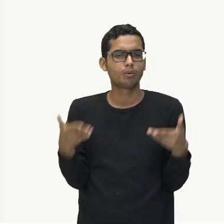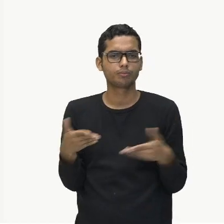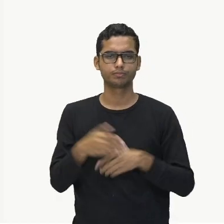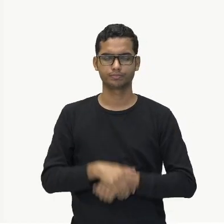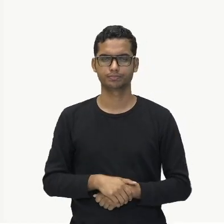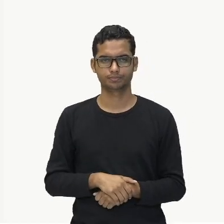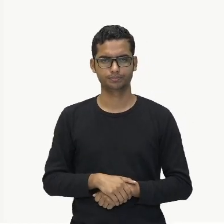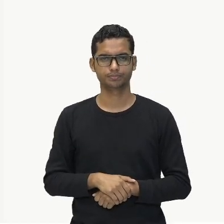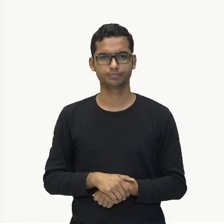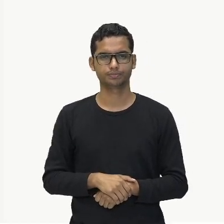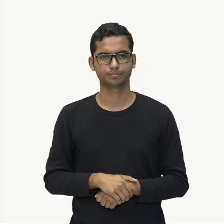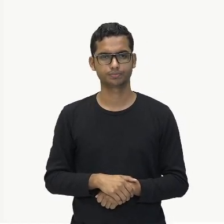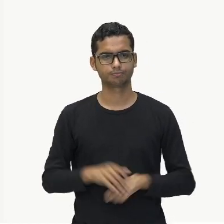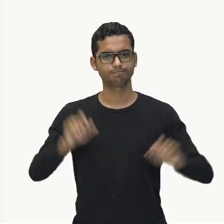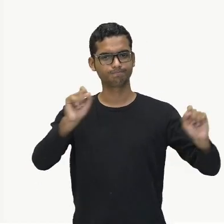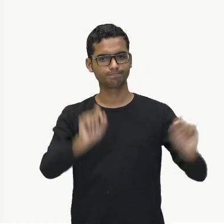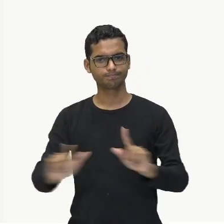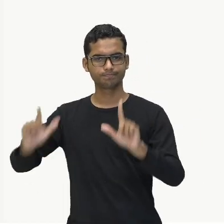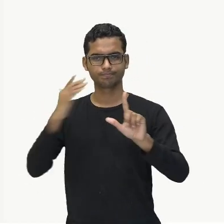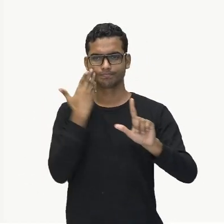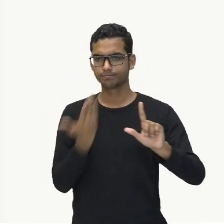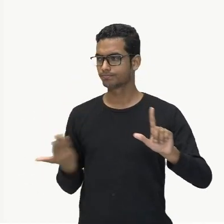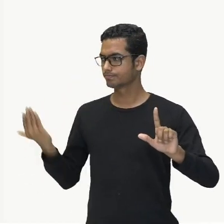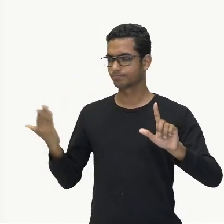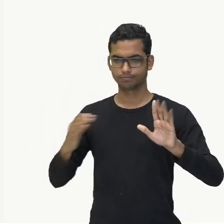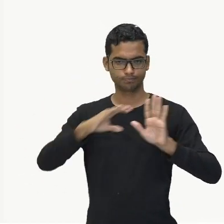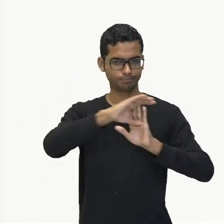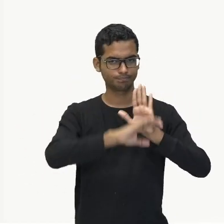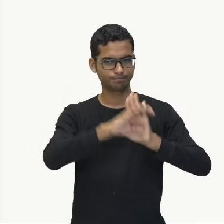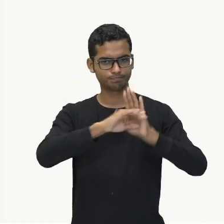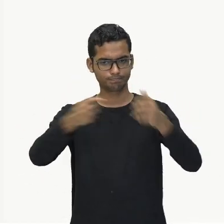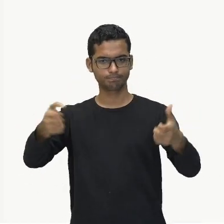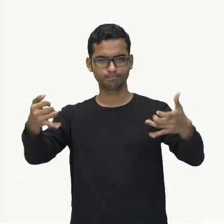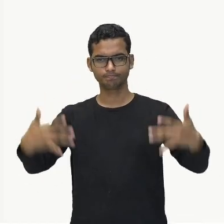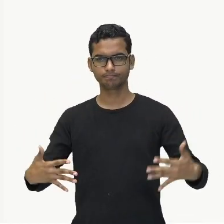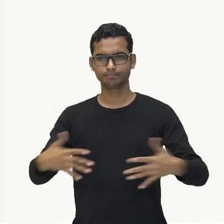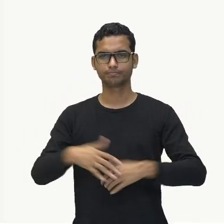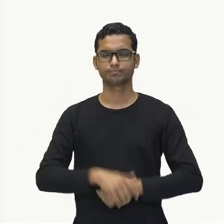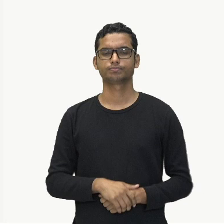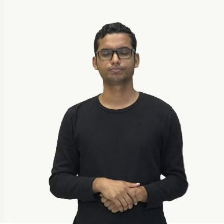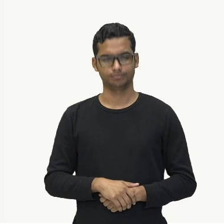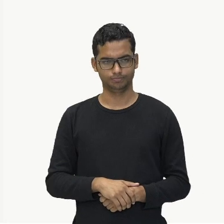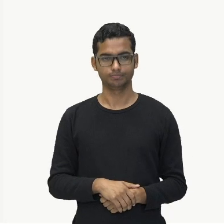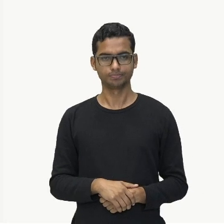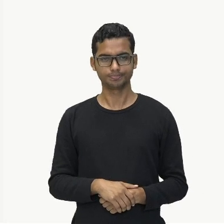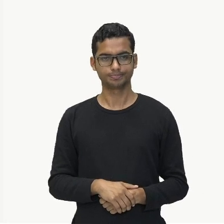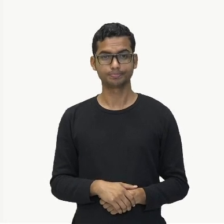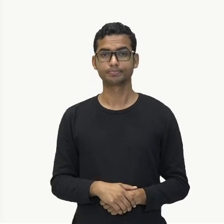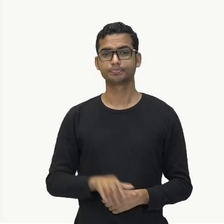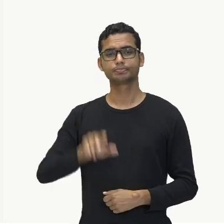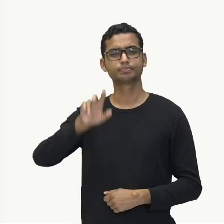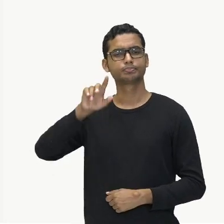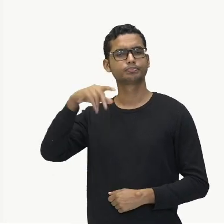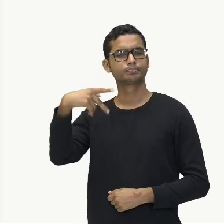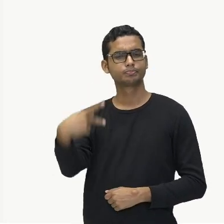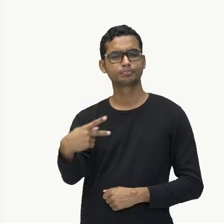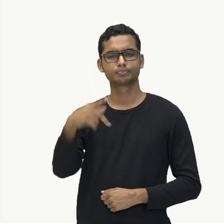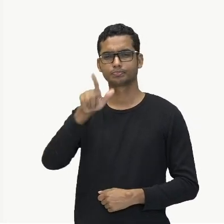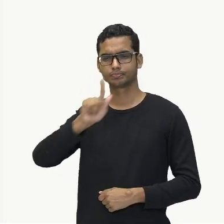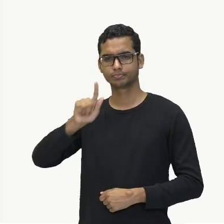onde nós temos a definição, tá? Então, uma progressão geométrica